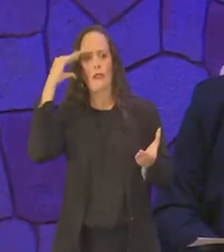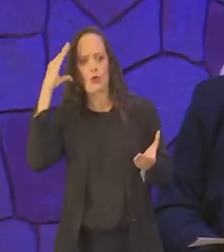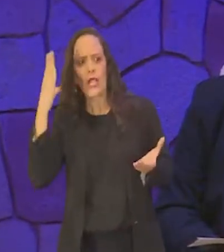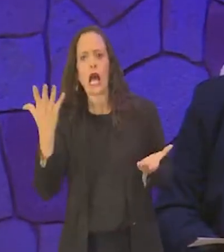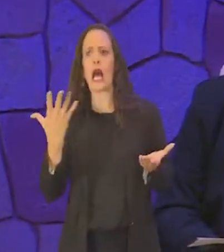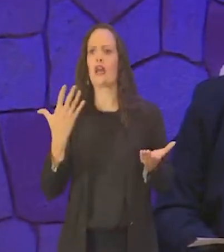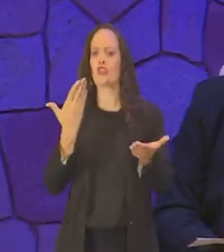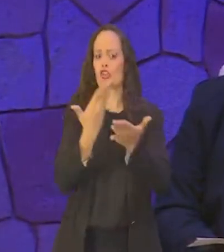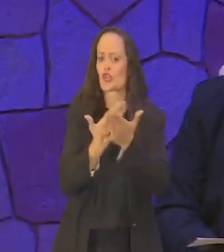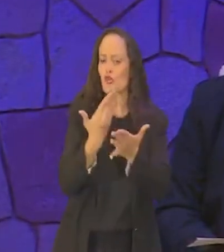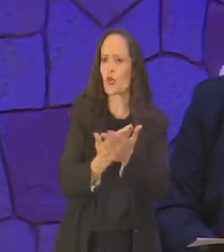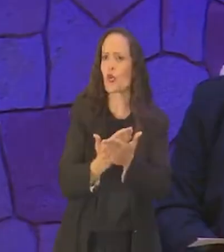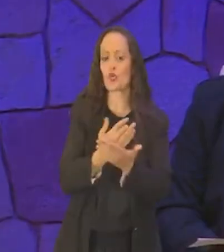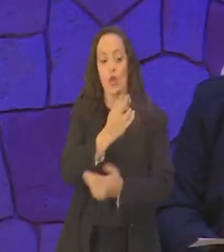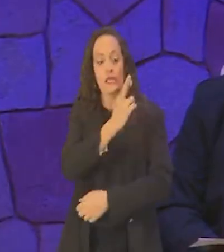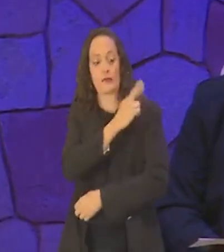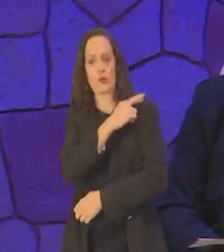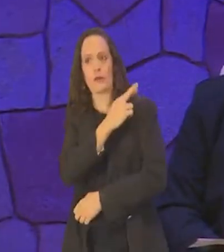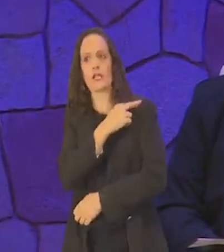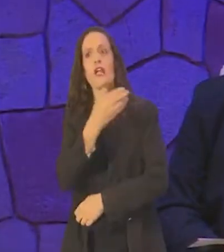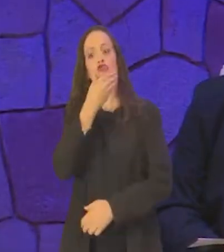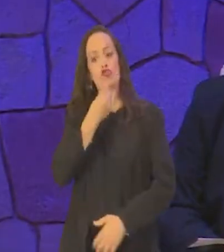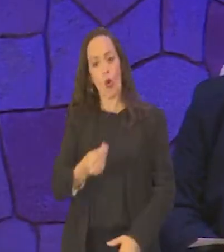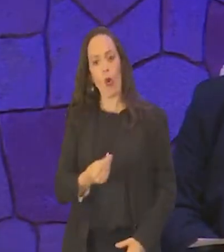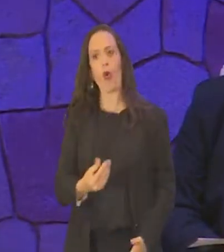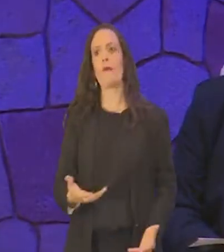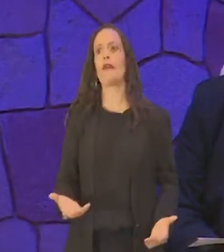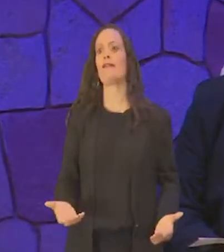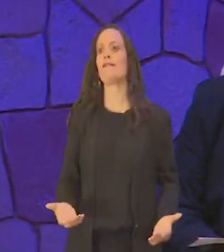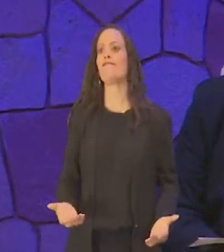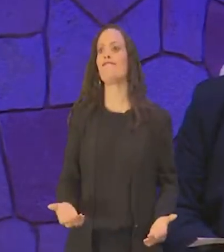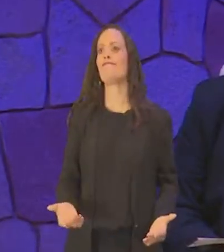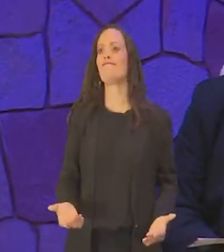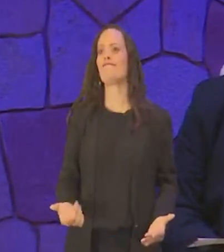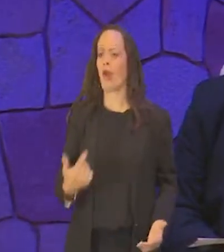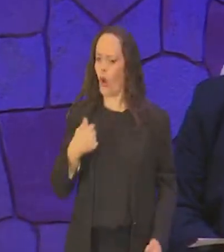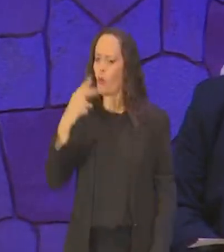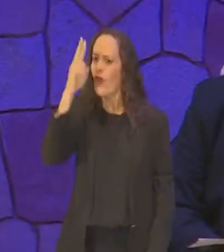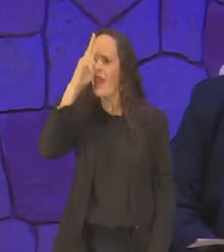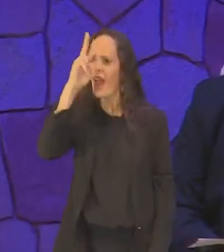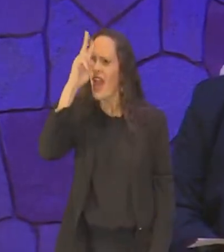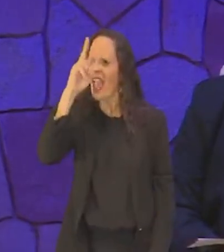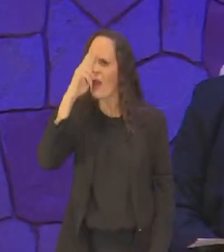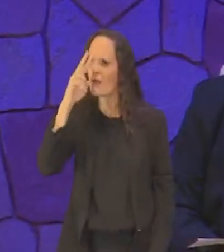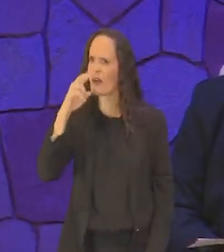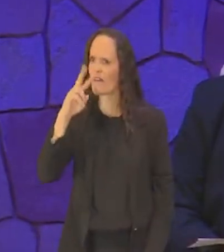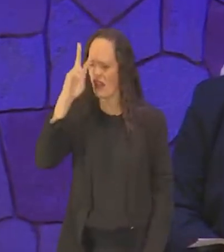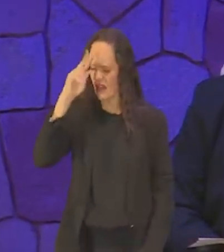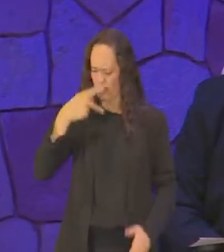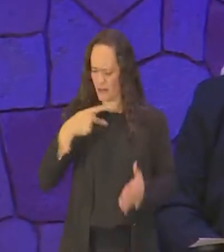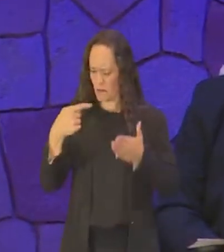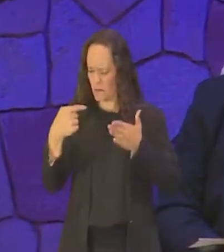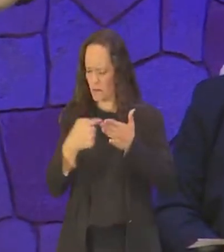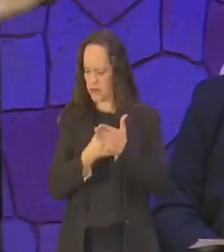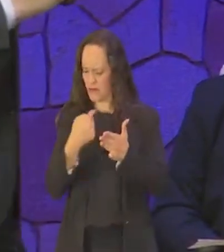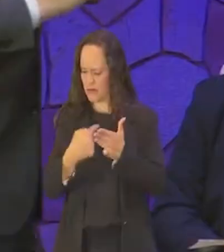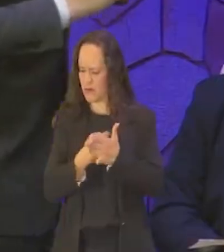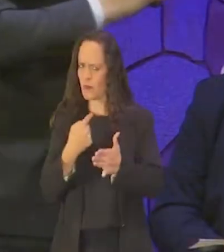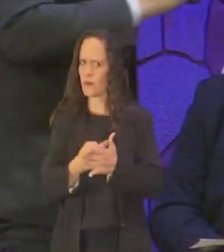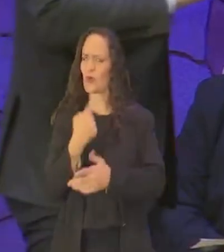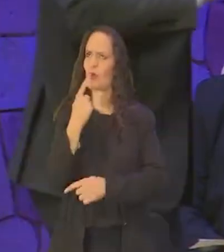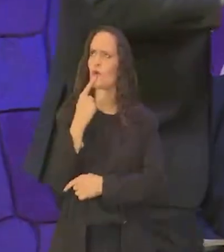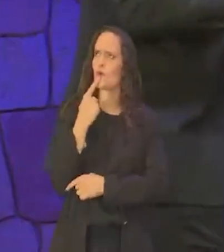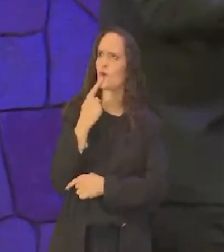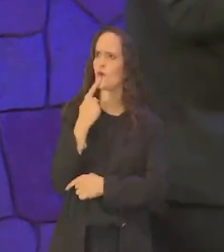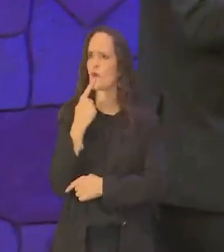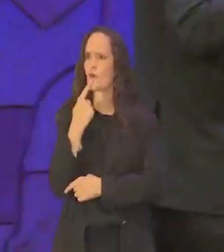profissão, responsabilidades de homem. E eu me lembro que eu me questionei, e até isso criou